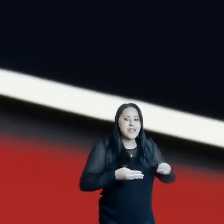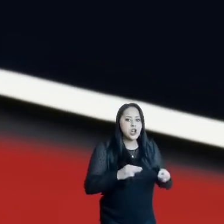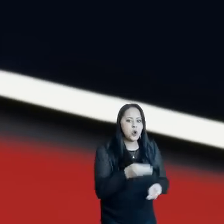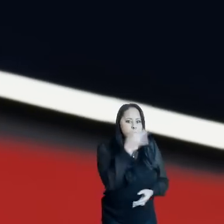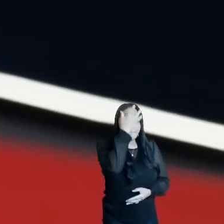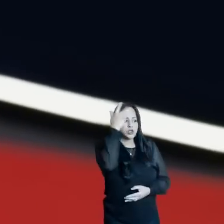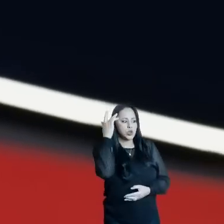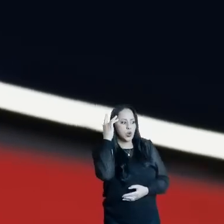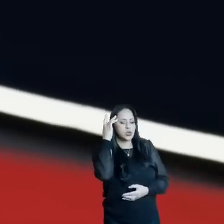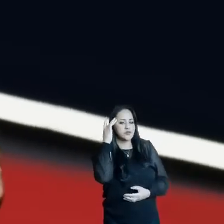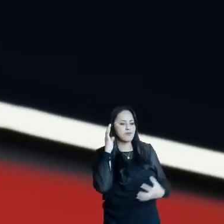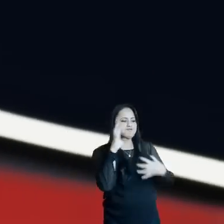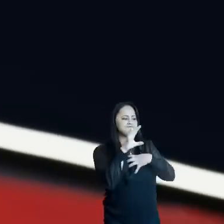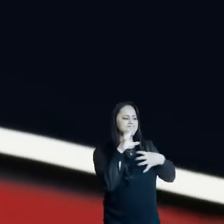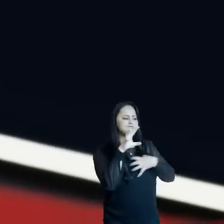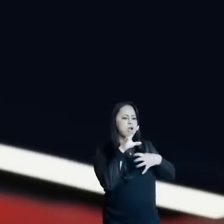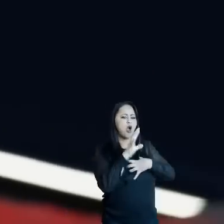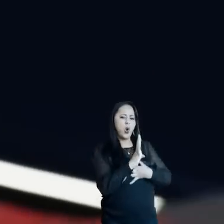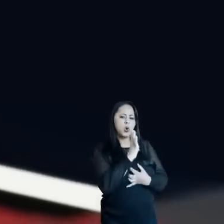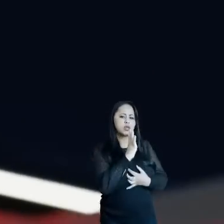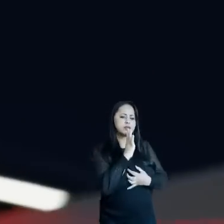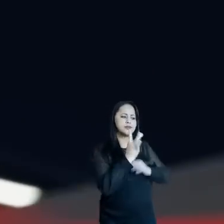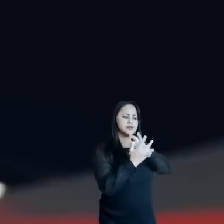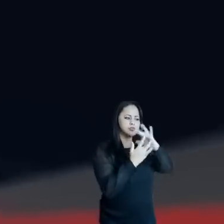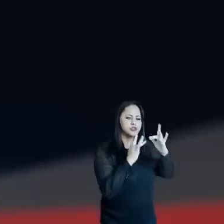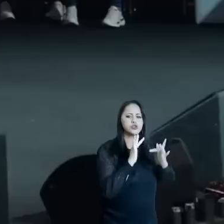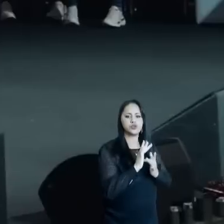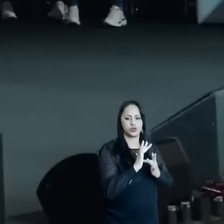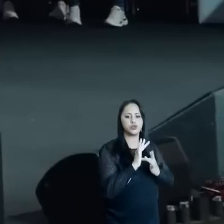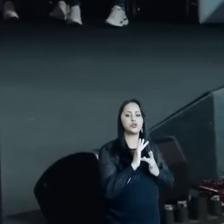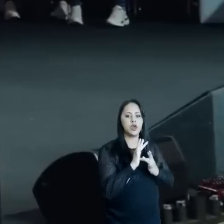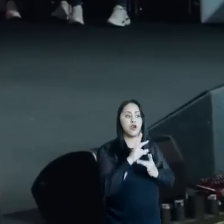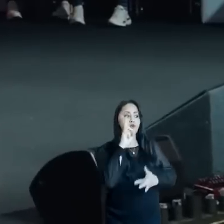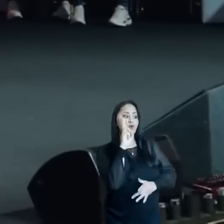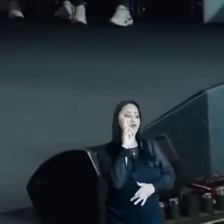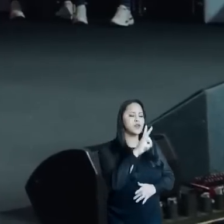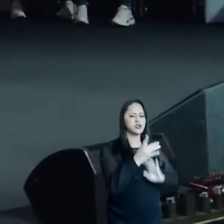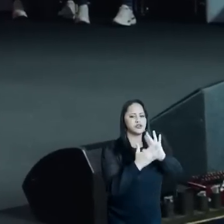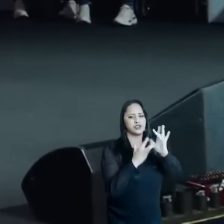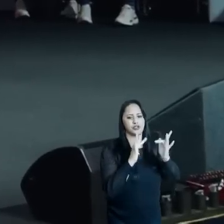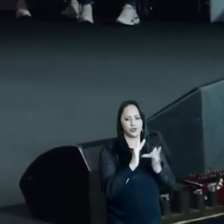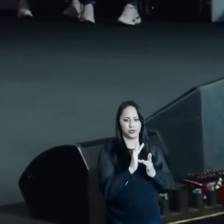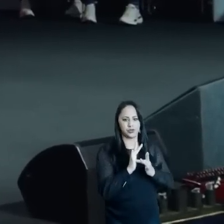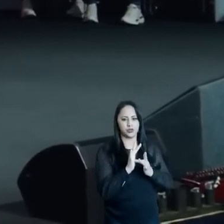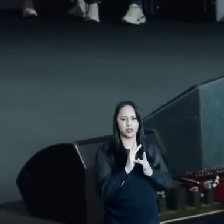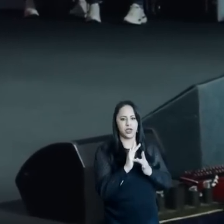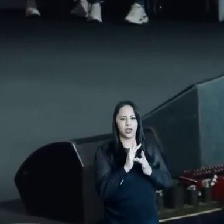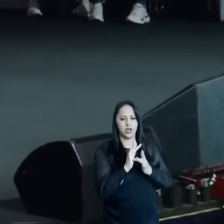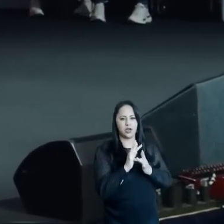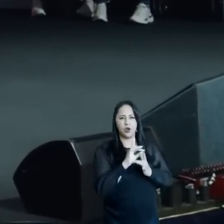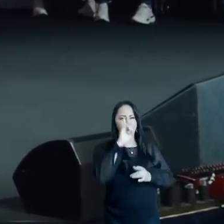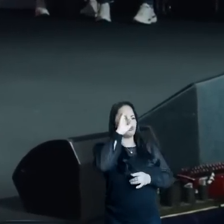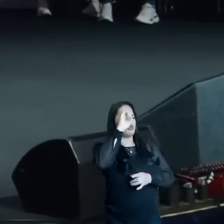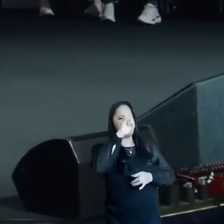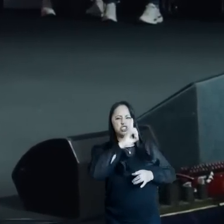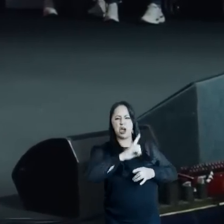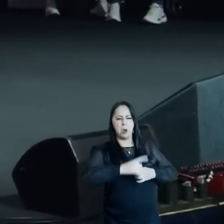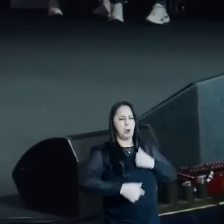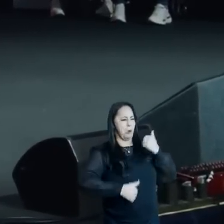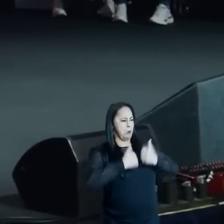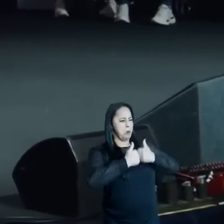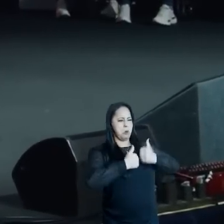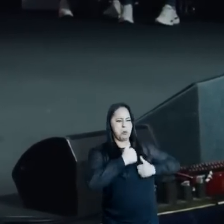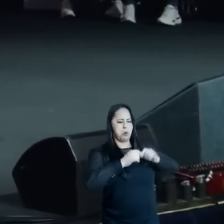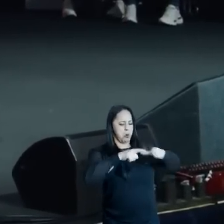ouvirão falar do Senhor, um dia milhões de pessoas vão ver o Senhor, um dia estádio vão estar